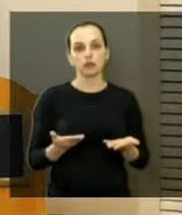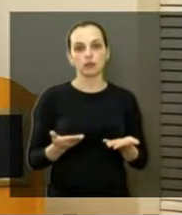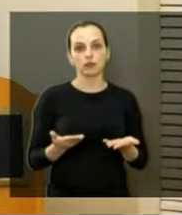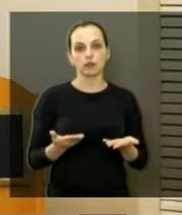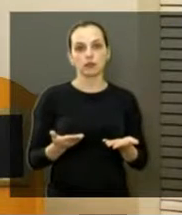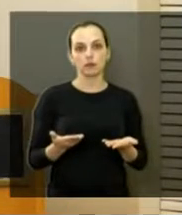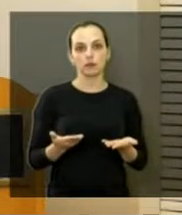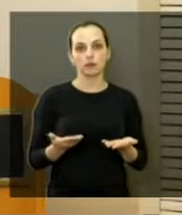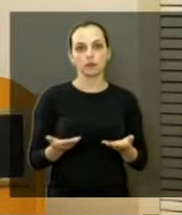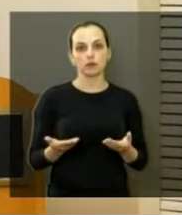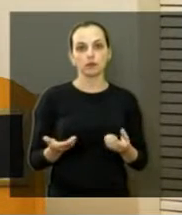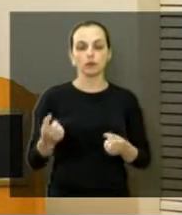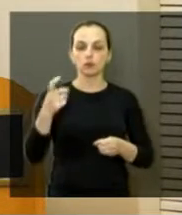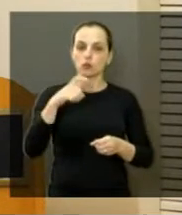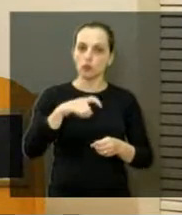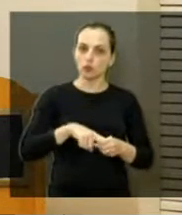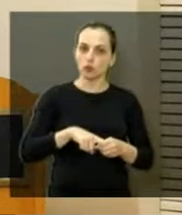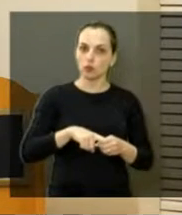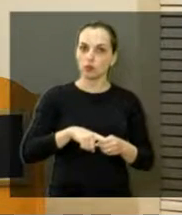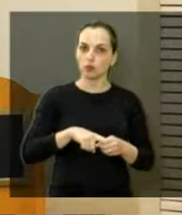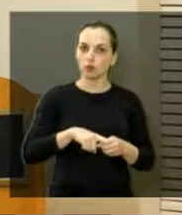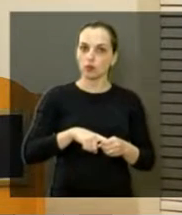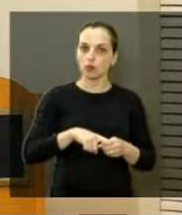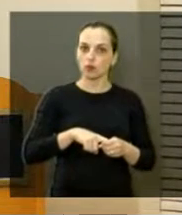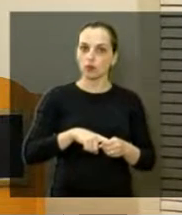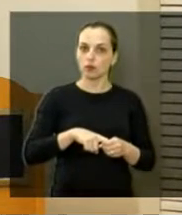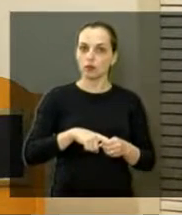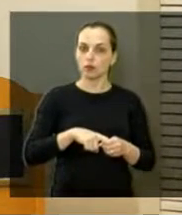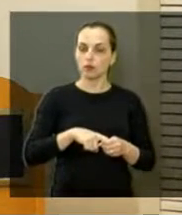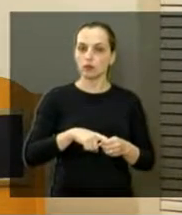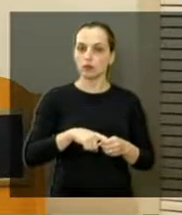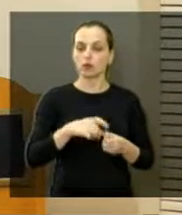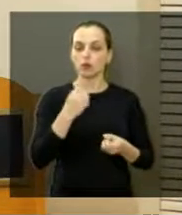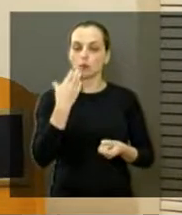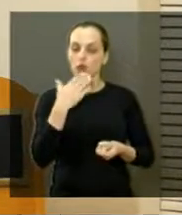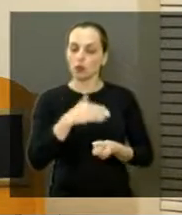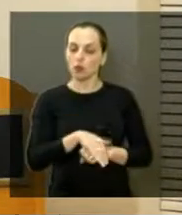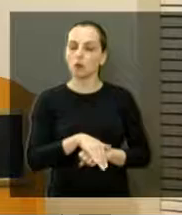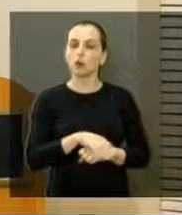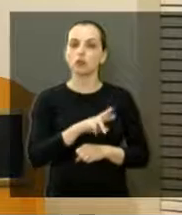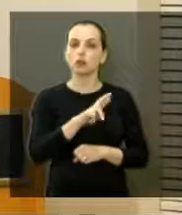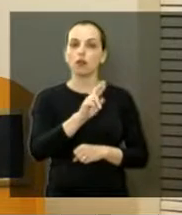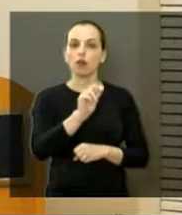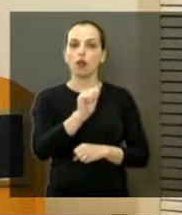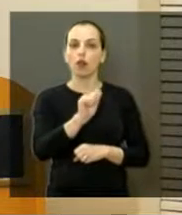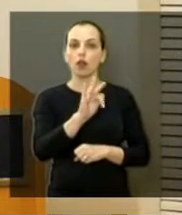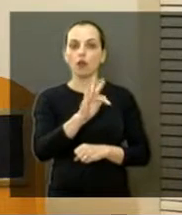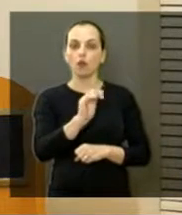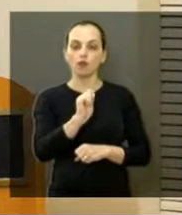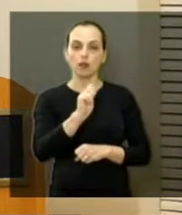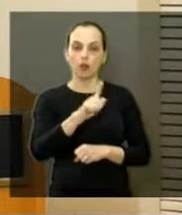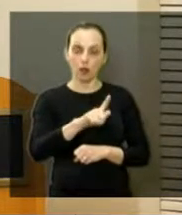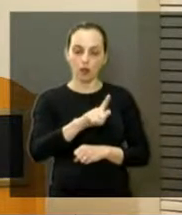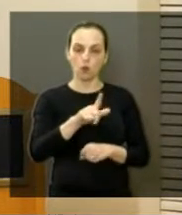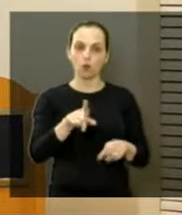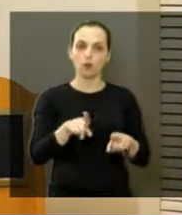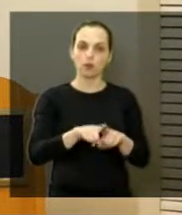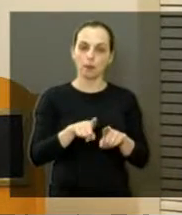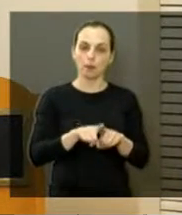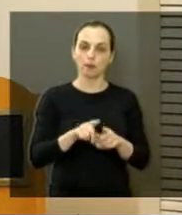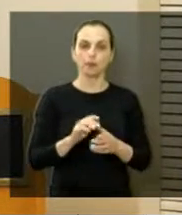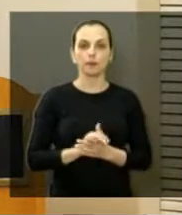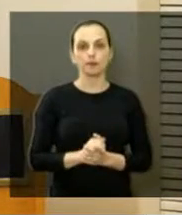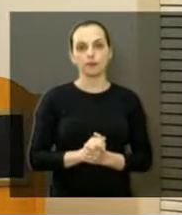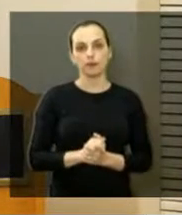Estamos aqui mais uma vez. Rafael, boa noite. Rafael da Vila está aí também conosco. Muito boa noite. Eu vou fazer